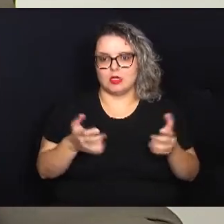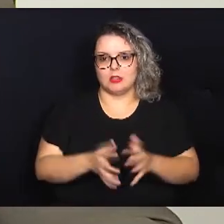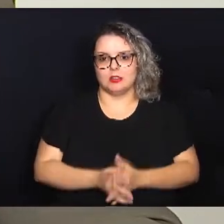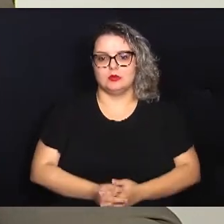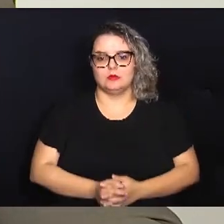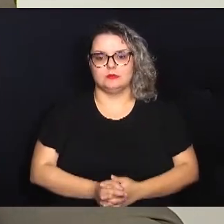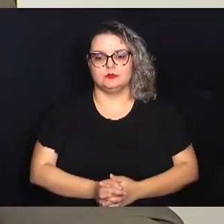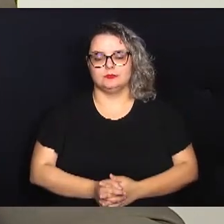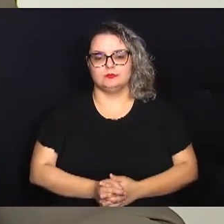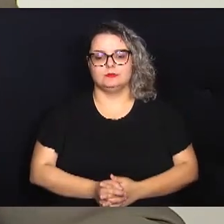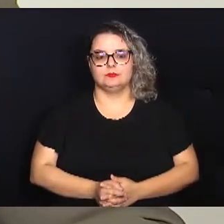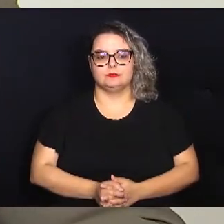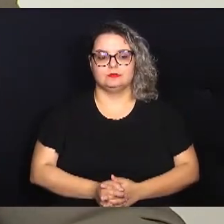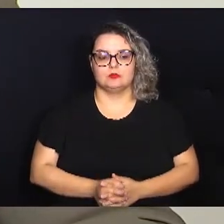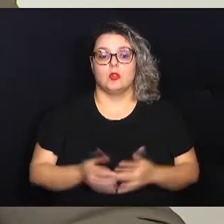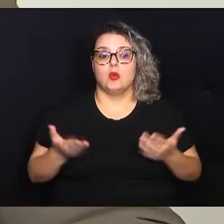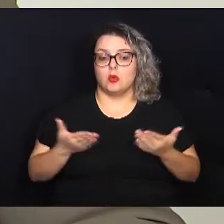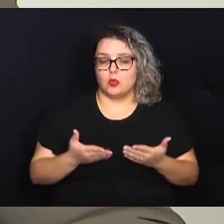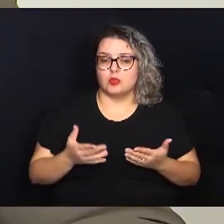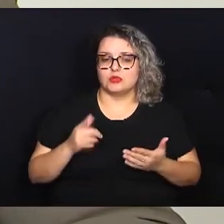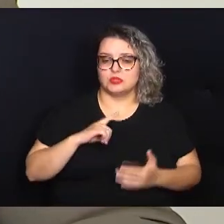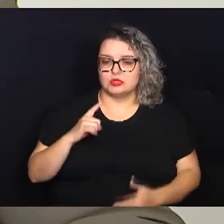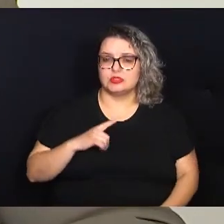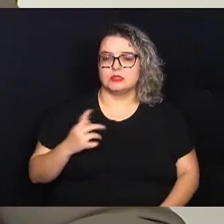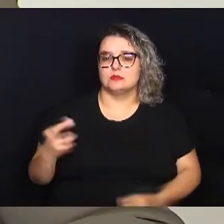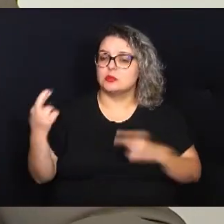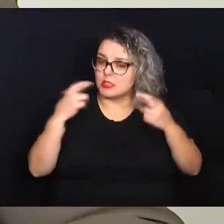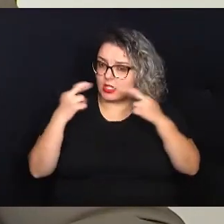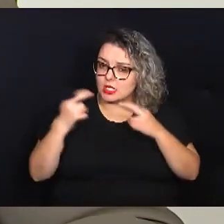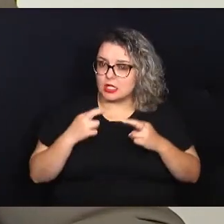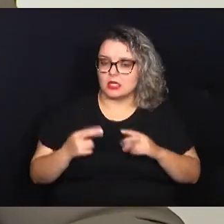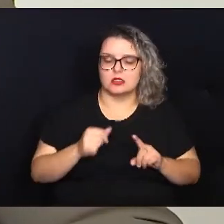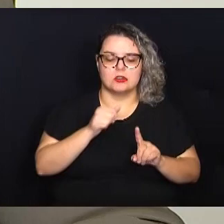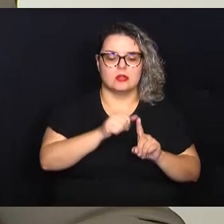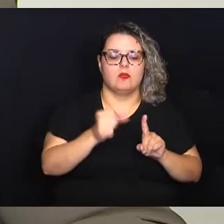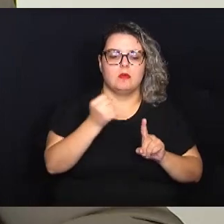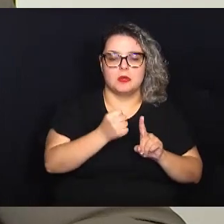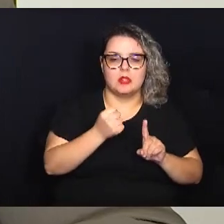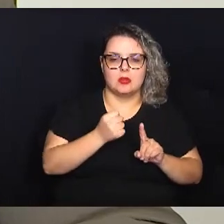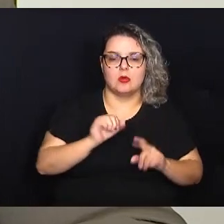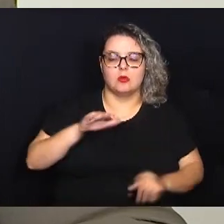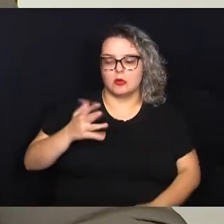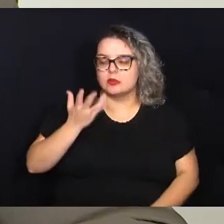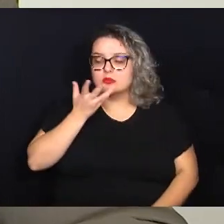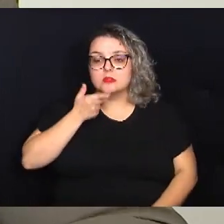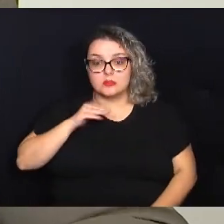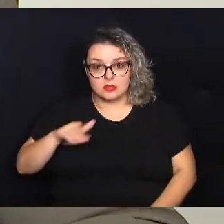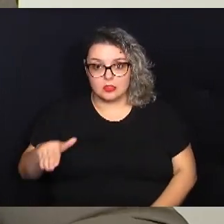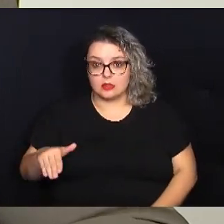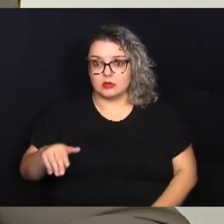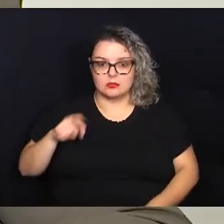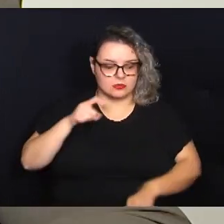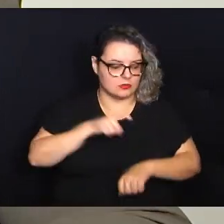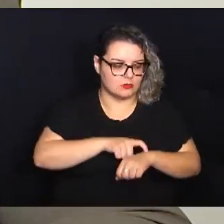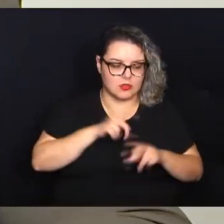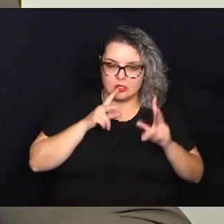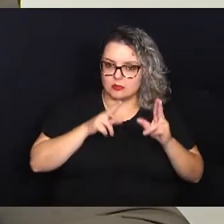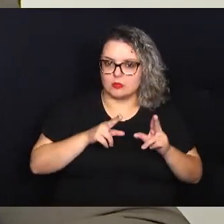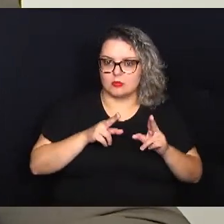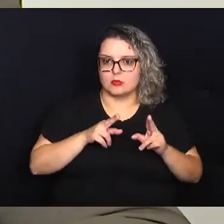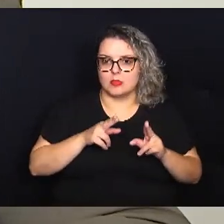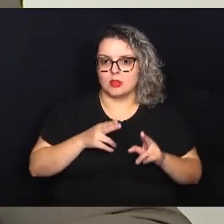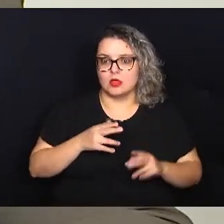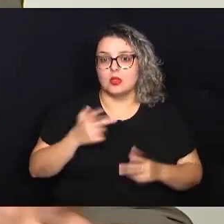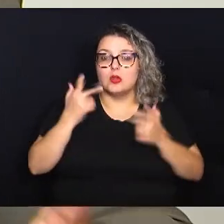questão do feminicídio, nós temos que considerar que a criança, no mesmo dia, na